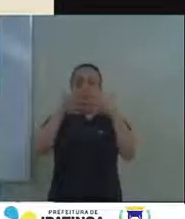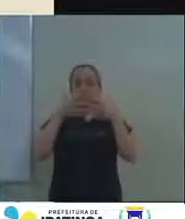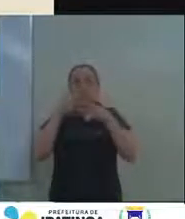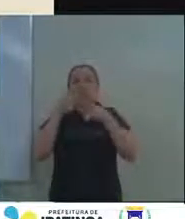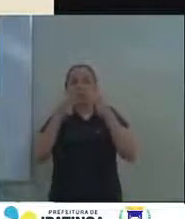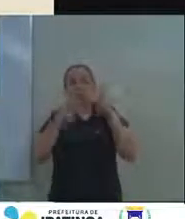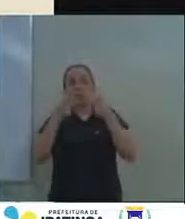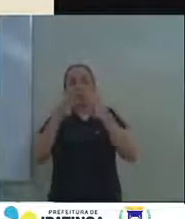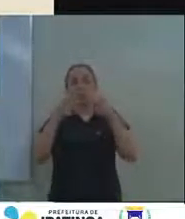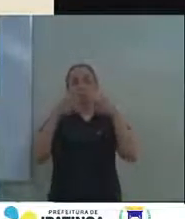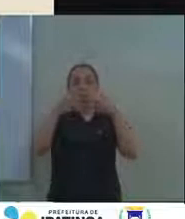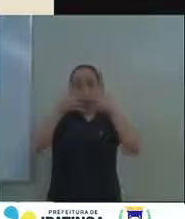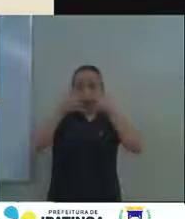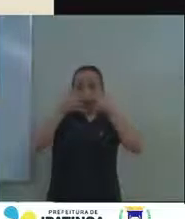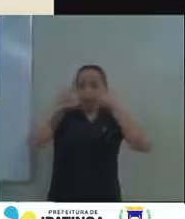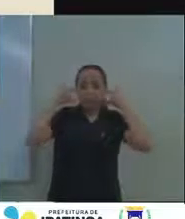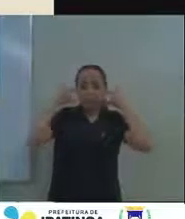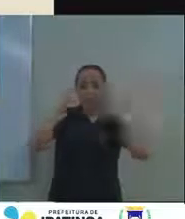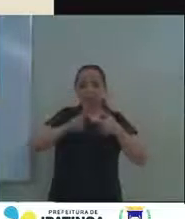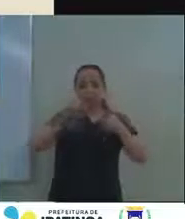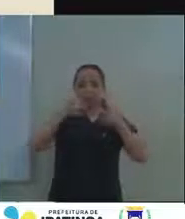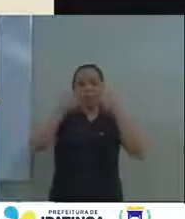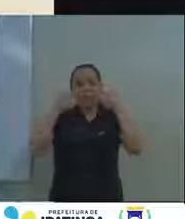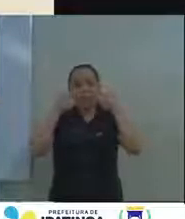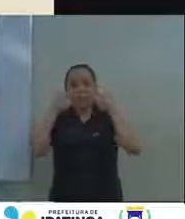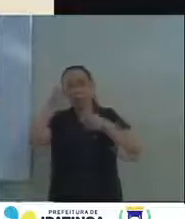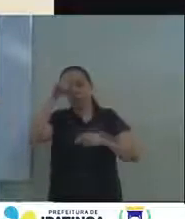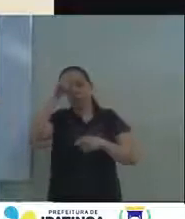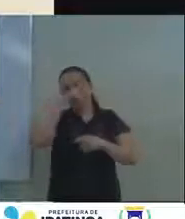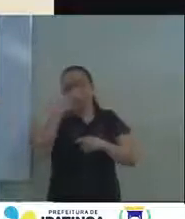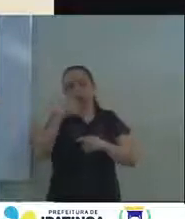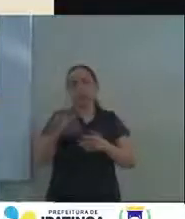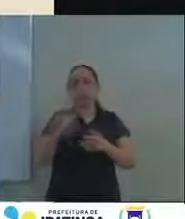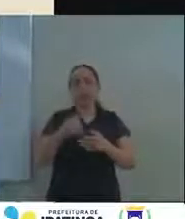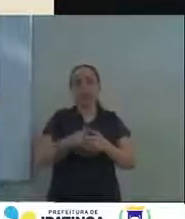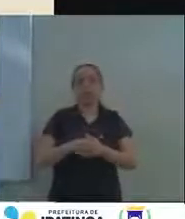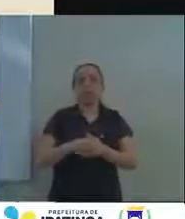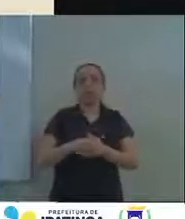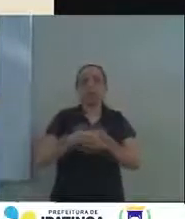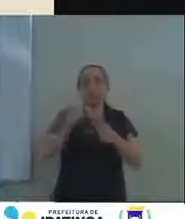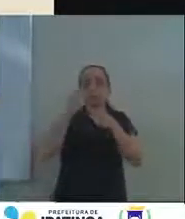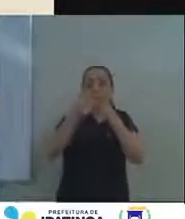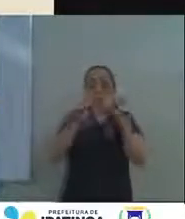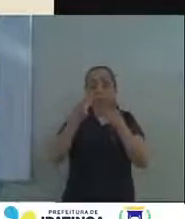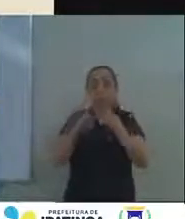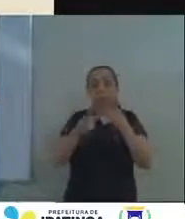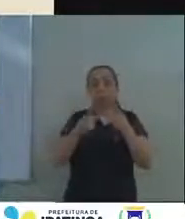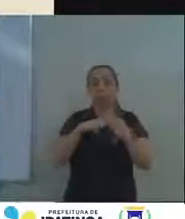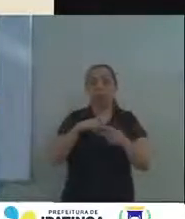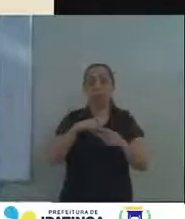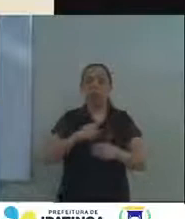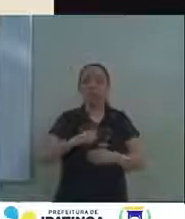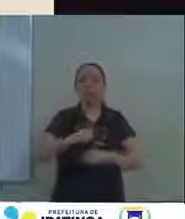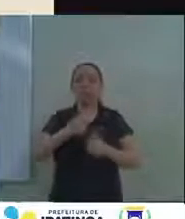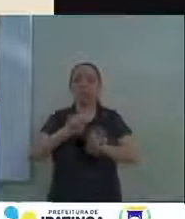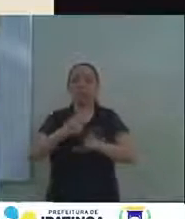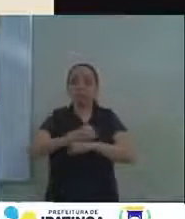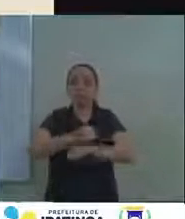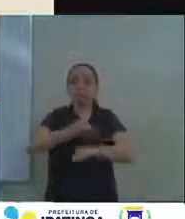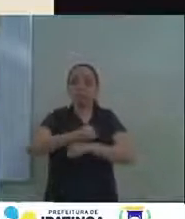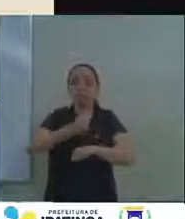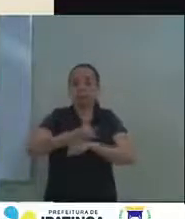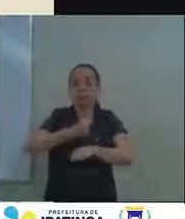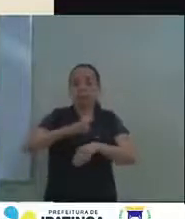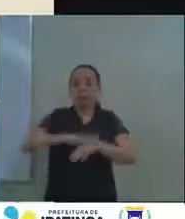aquela máscara, né, tampando minha voz. Então, eu gero um esforço um pouco maior para eu falar. Então, o exercício